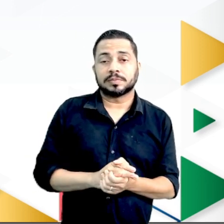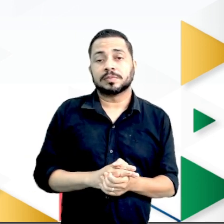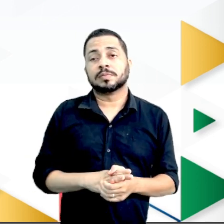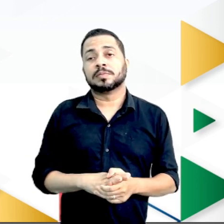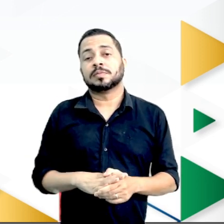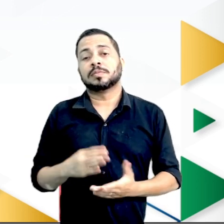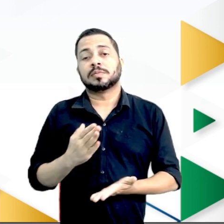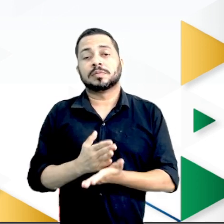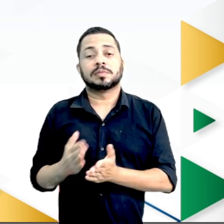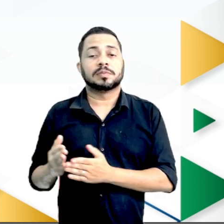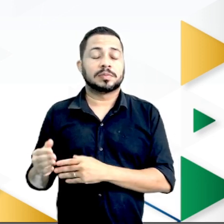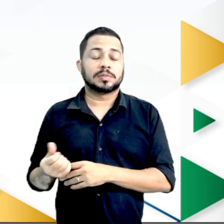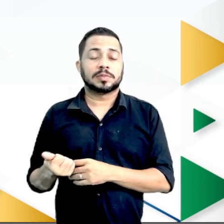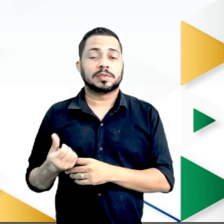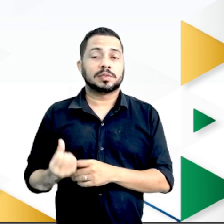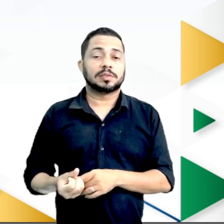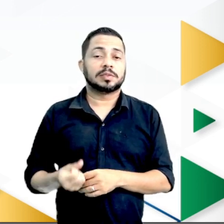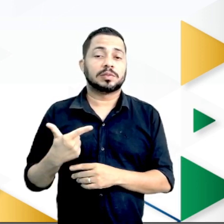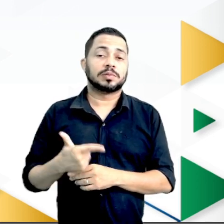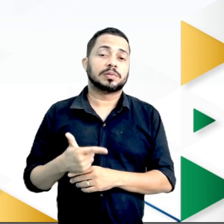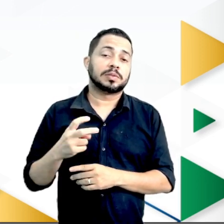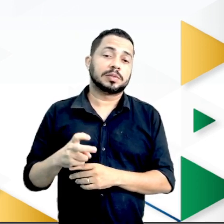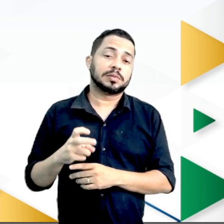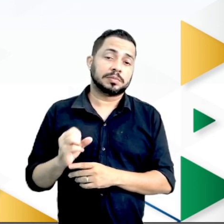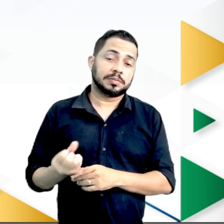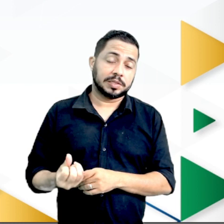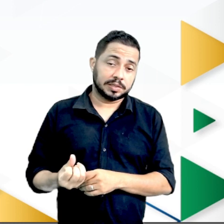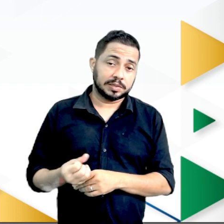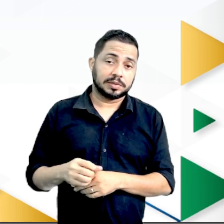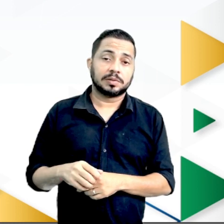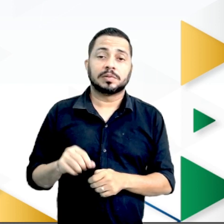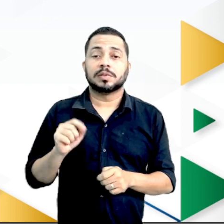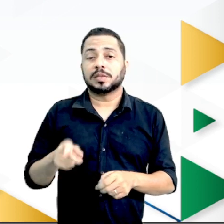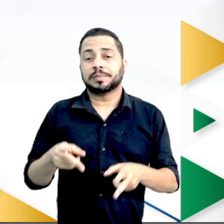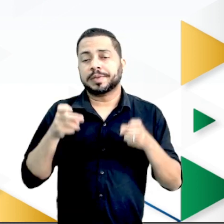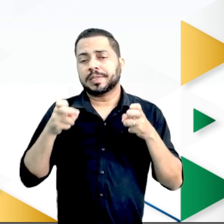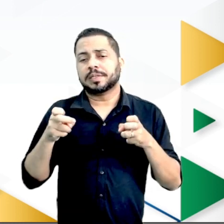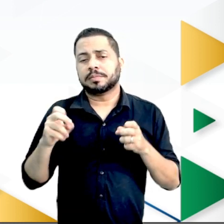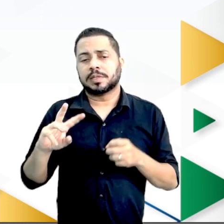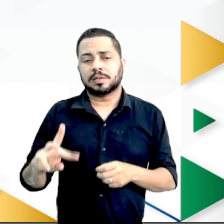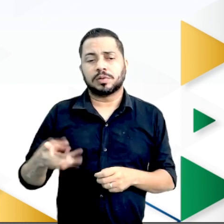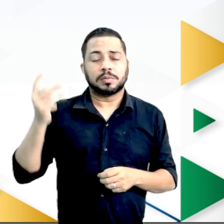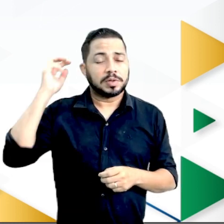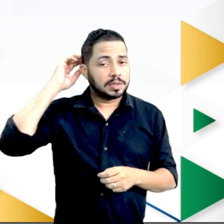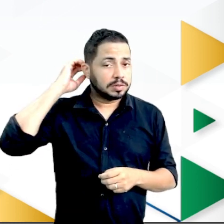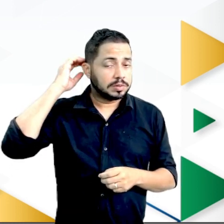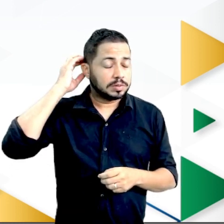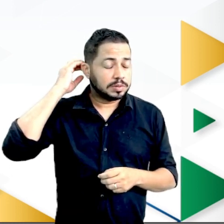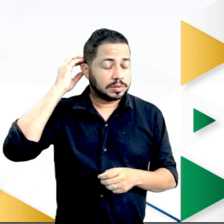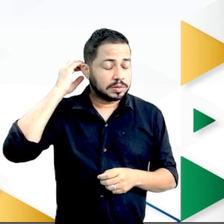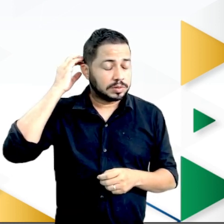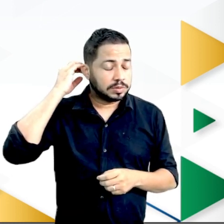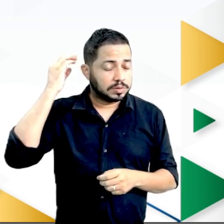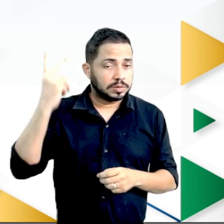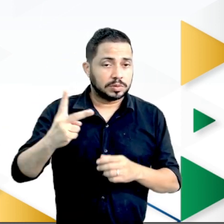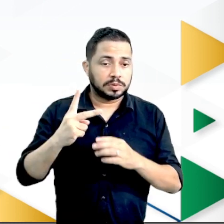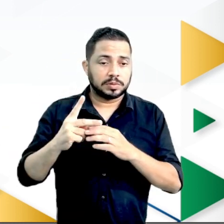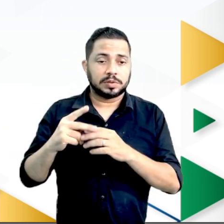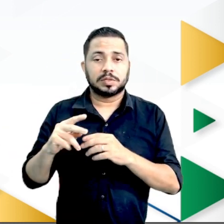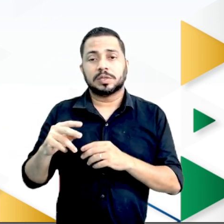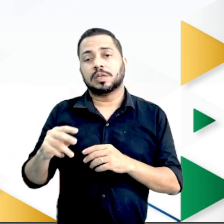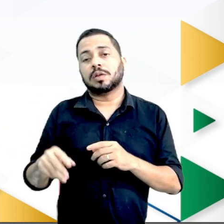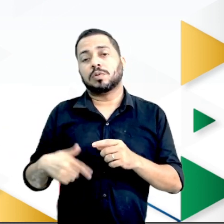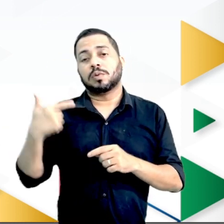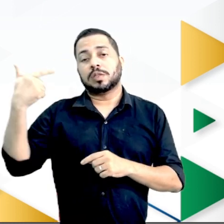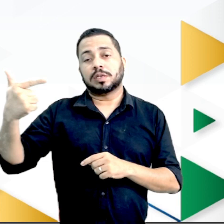4, 16, 2, 5, meio. O que é que está acontecendo aí? Você está percebendo que está dobrando? 2 ao quadrado, 4 ao